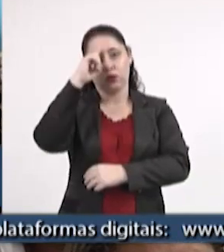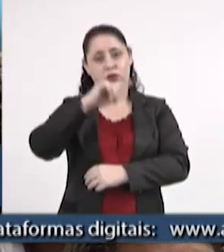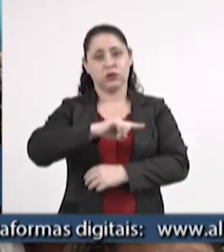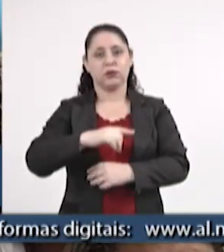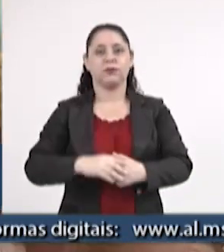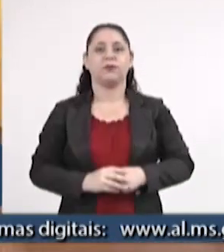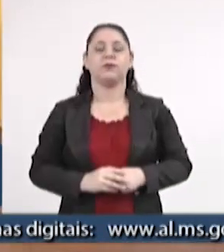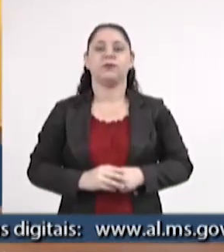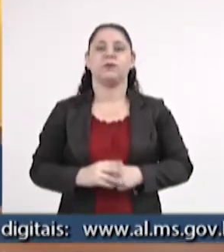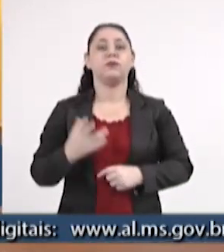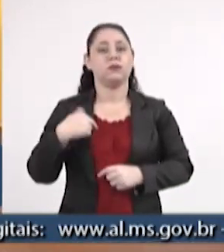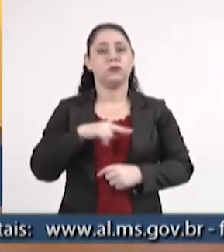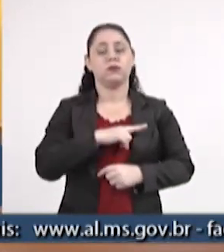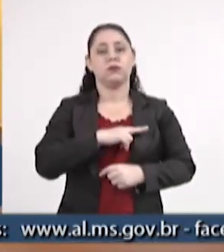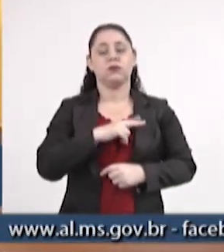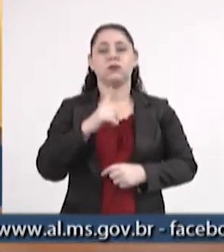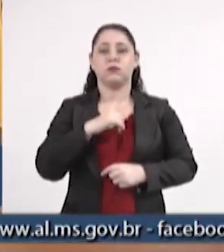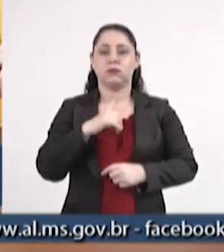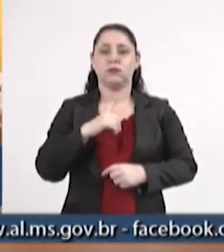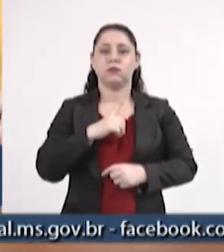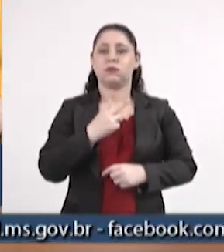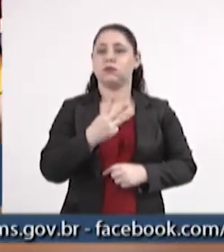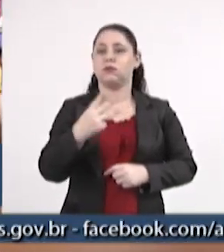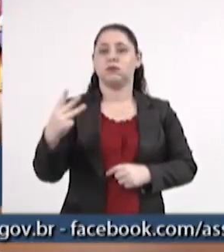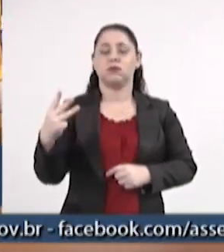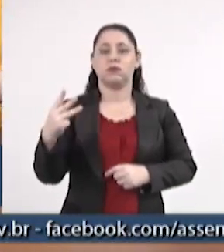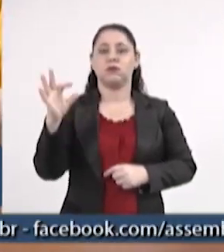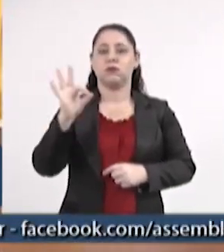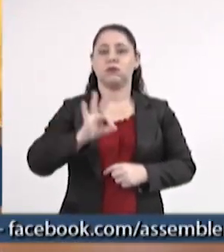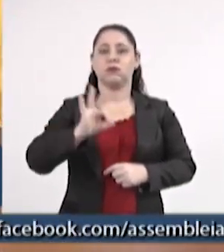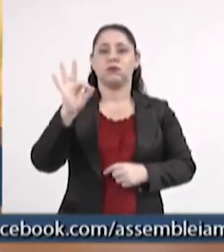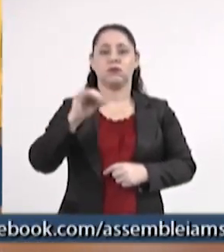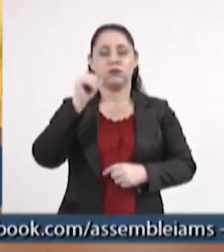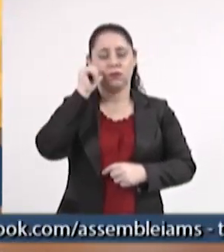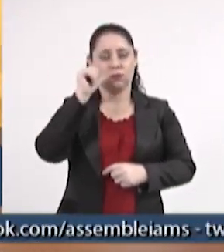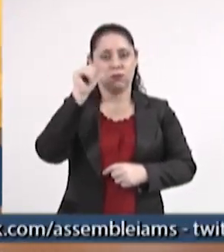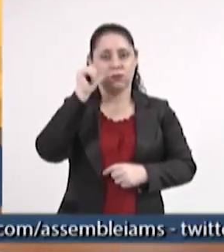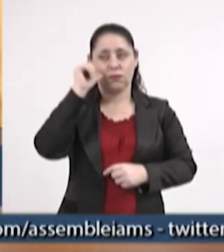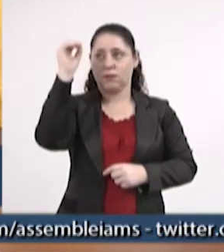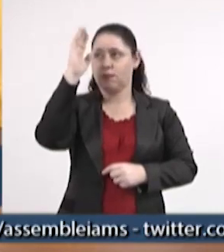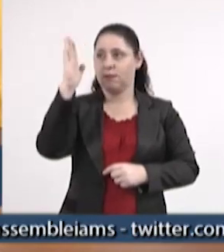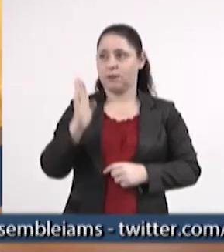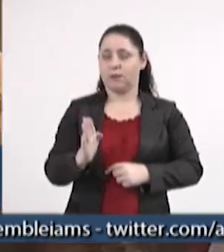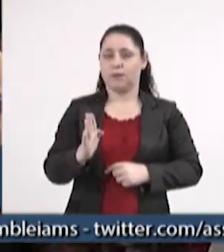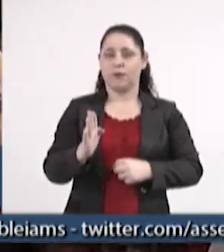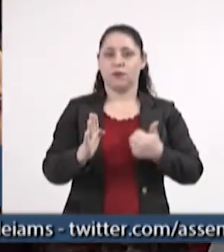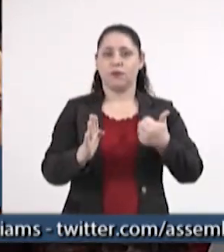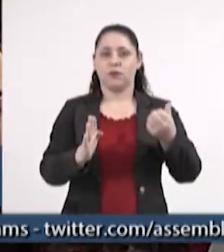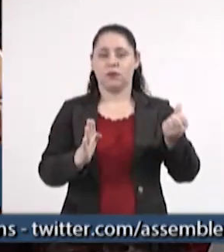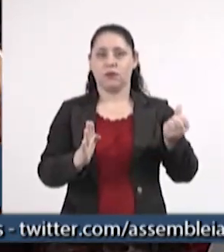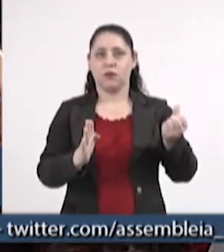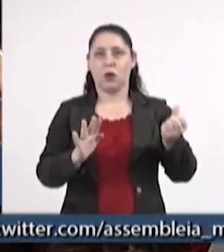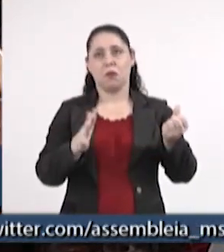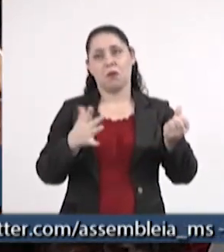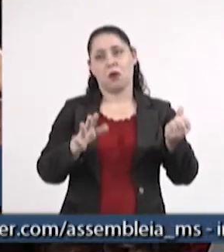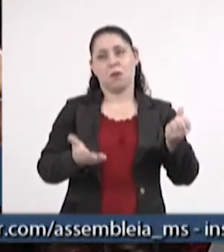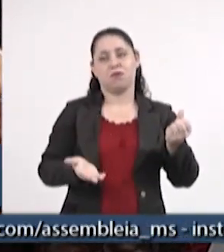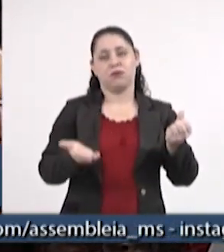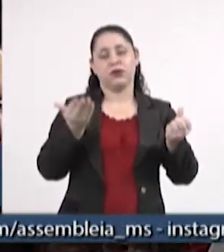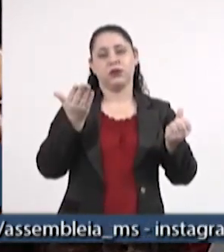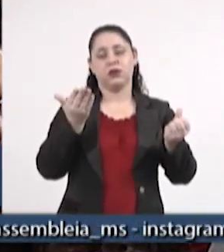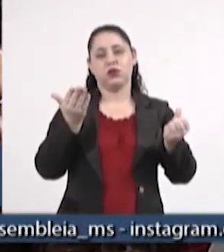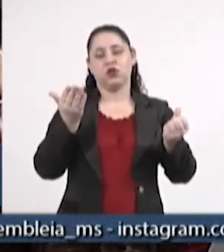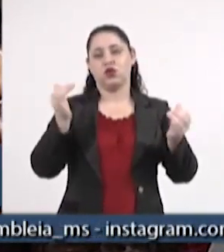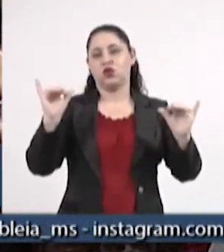dia. Nós temos 33% das mulheres brasileiras de 16 ou mais anos